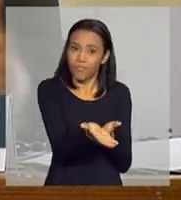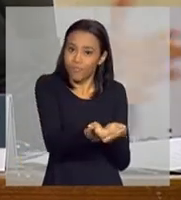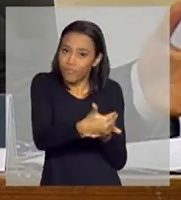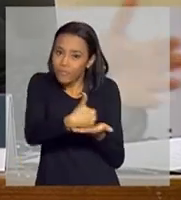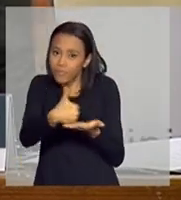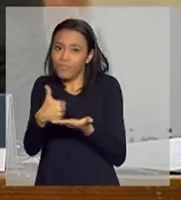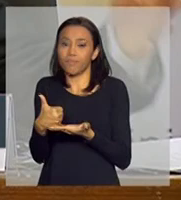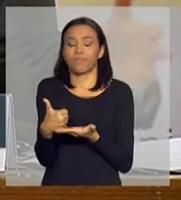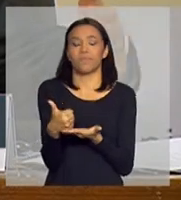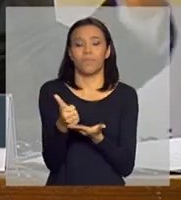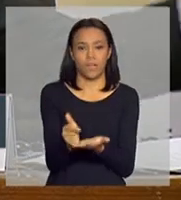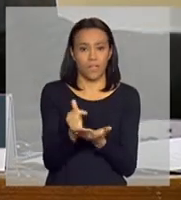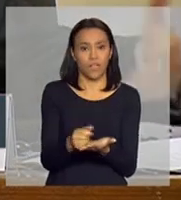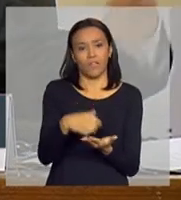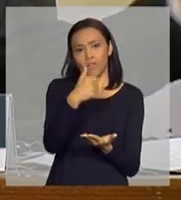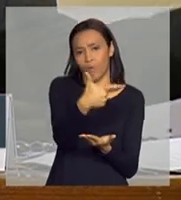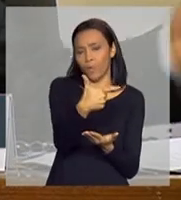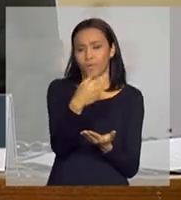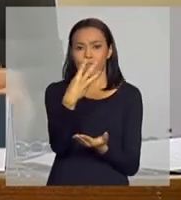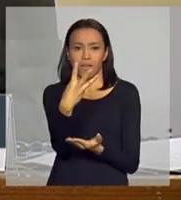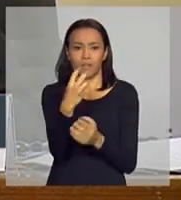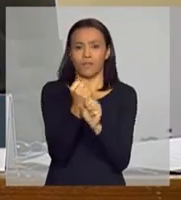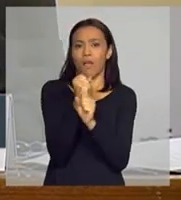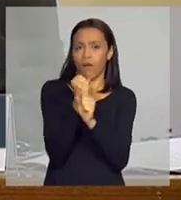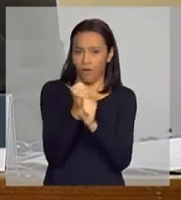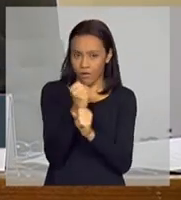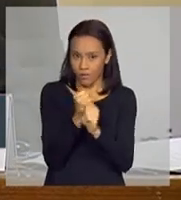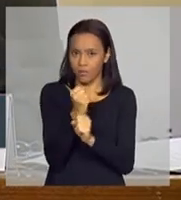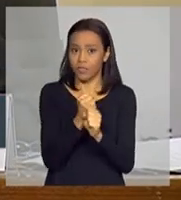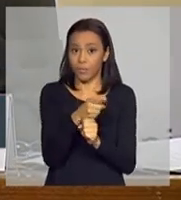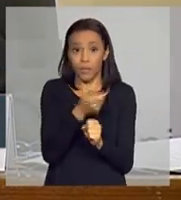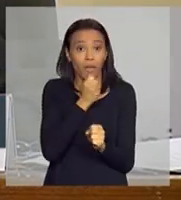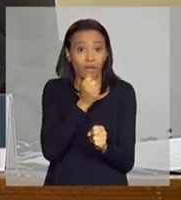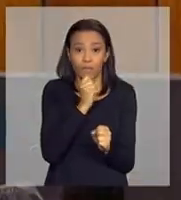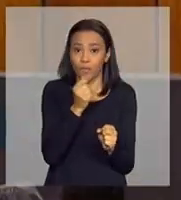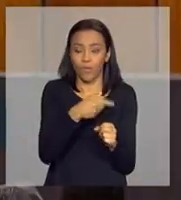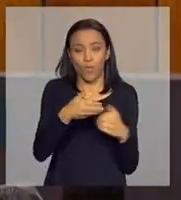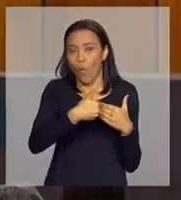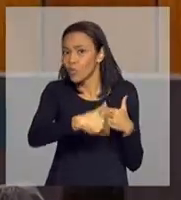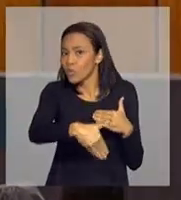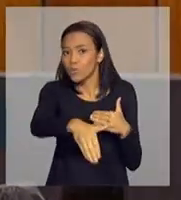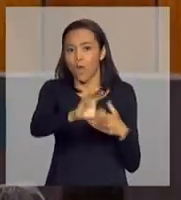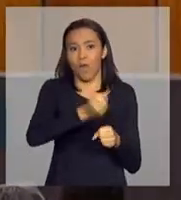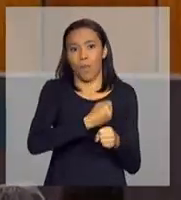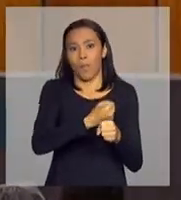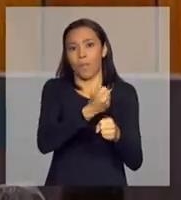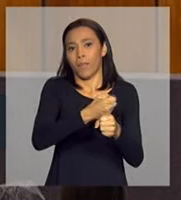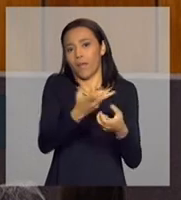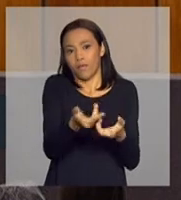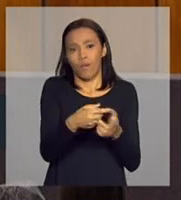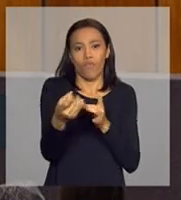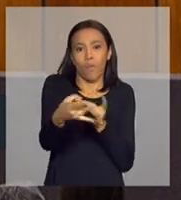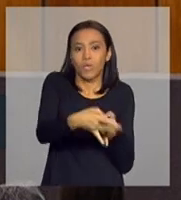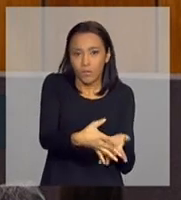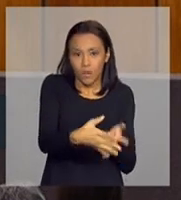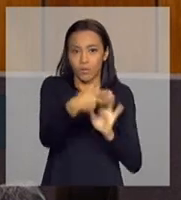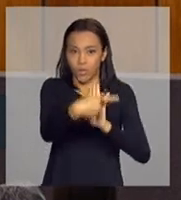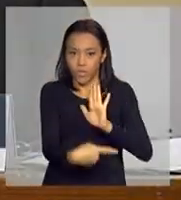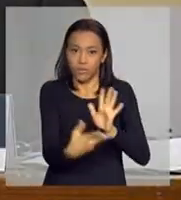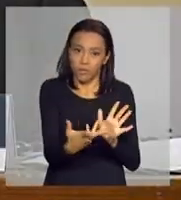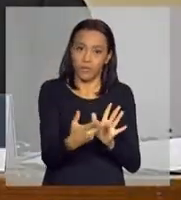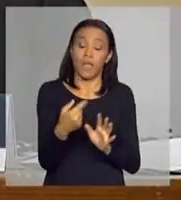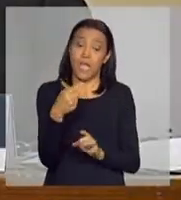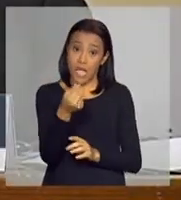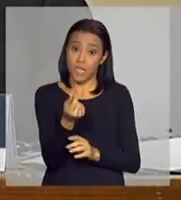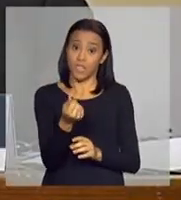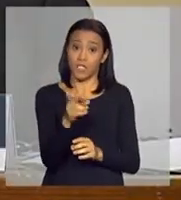a gente limpa 23 anos em 30 de junho normalmente Tá certo e é claro que